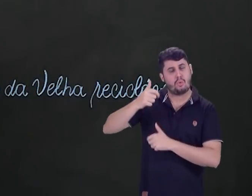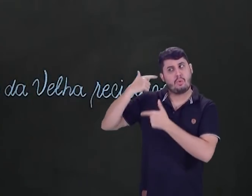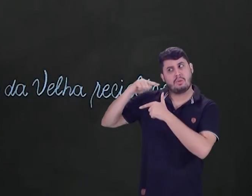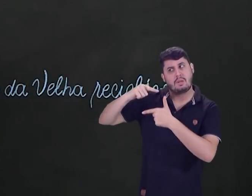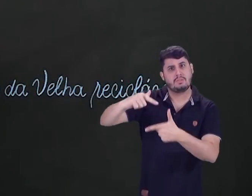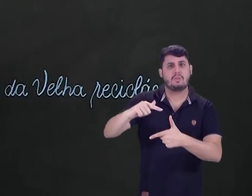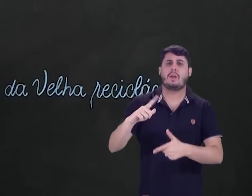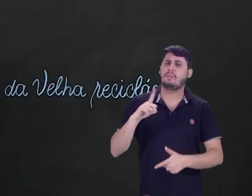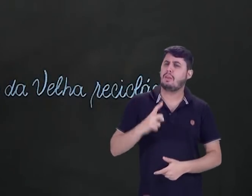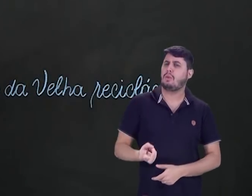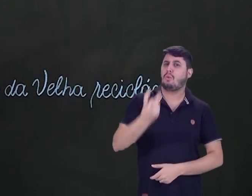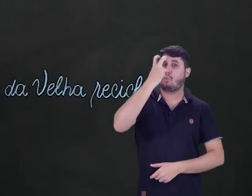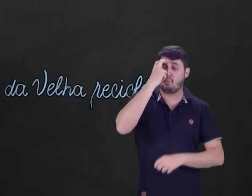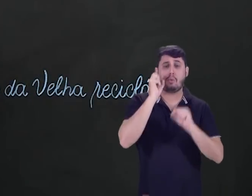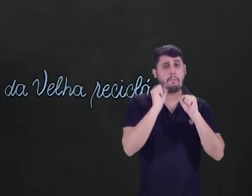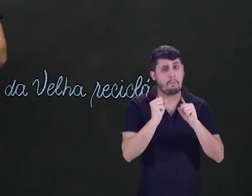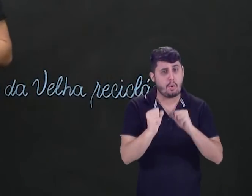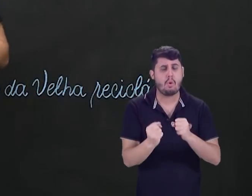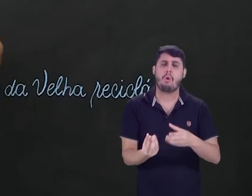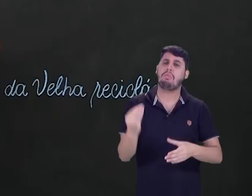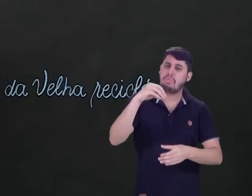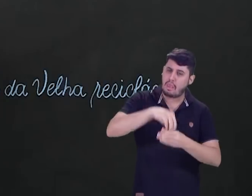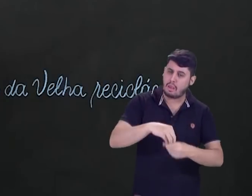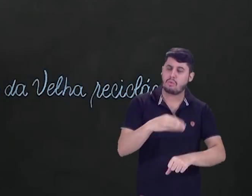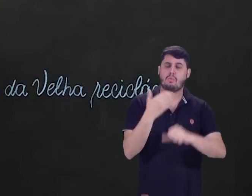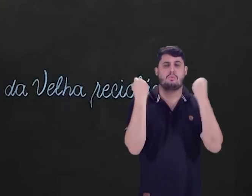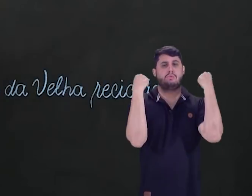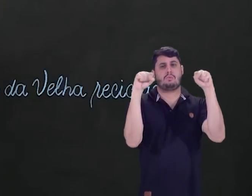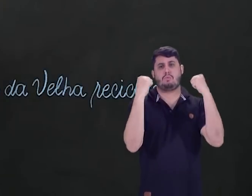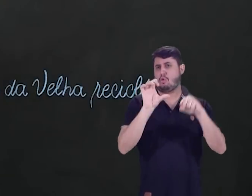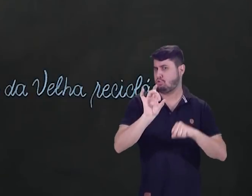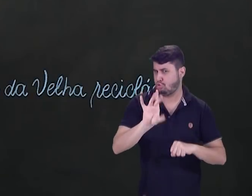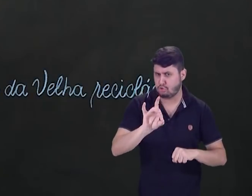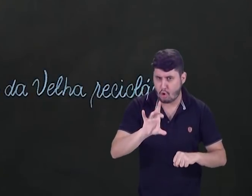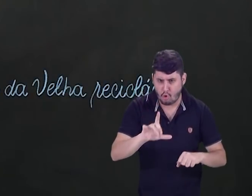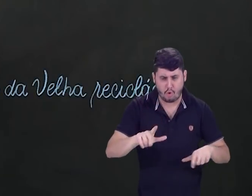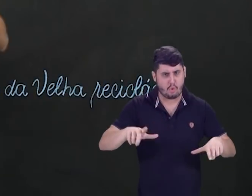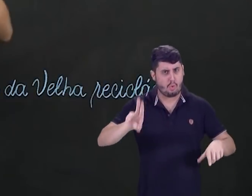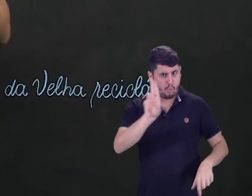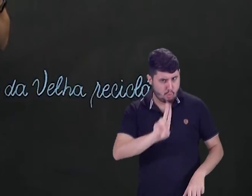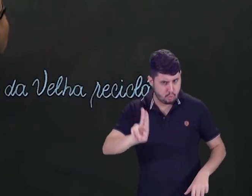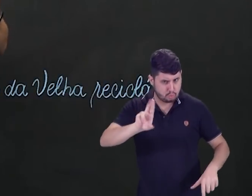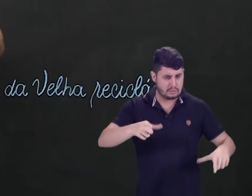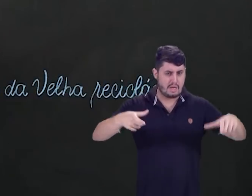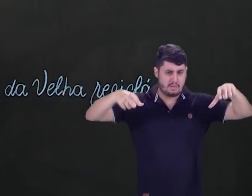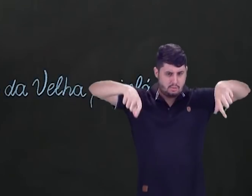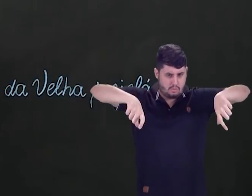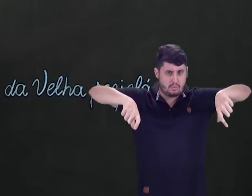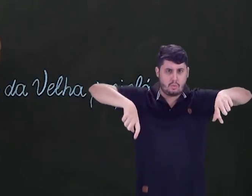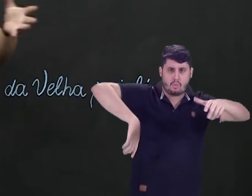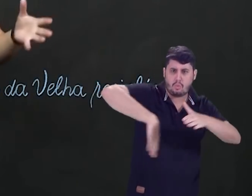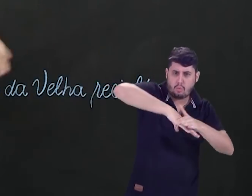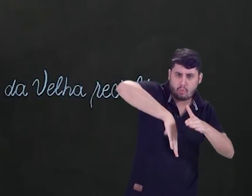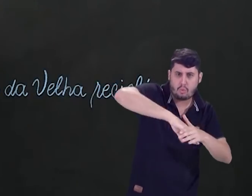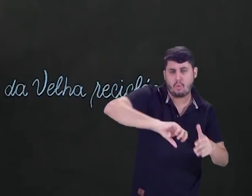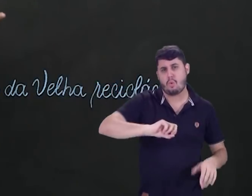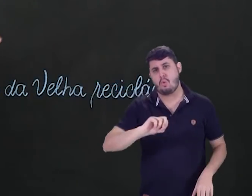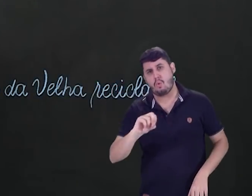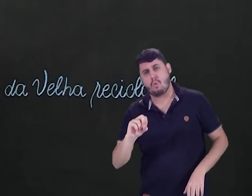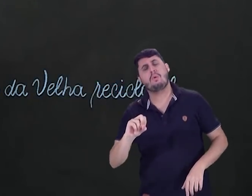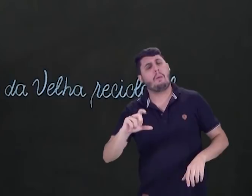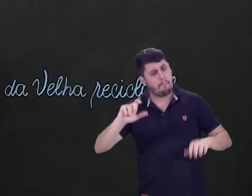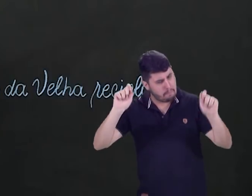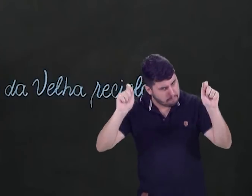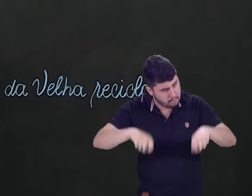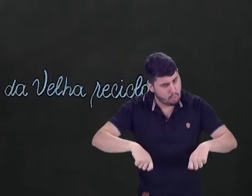da educação física. A educação física, ela não se limita somente na quadra. Nós temos o pátio, temos a sala de aula, podemos utilizar até uma